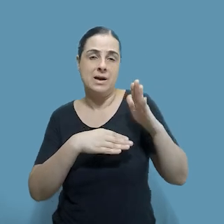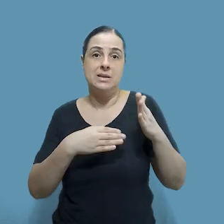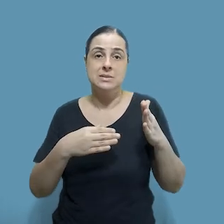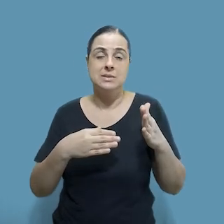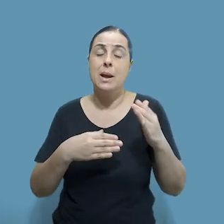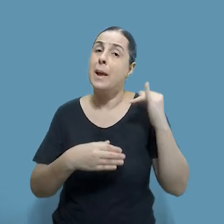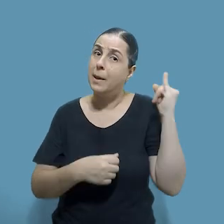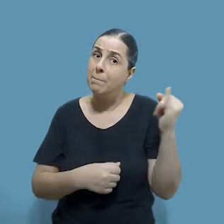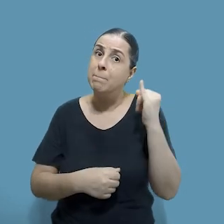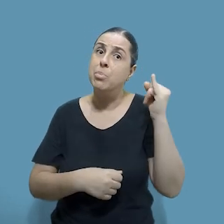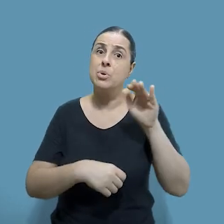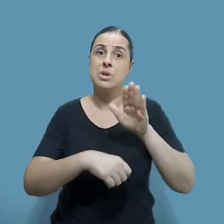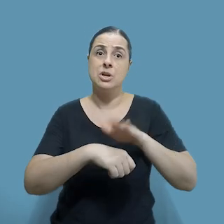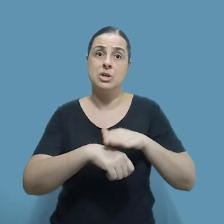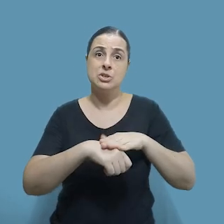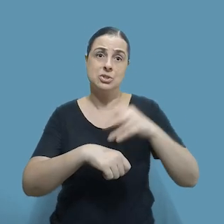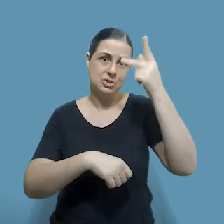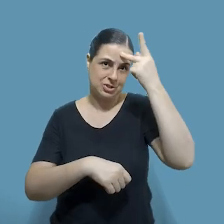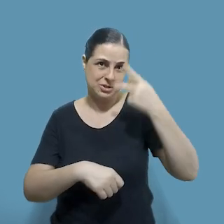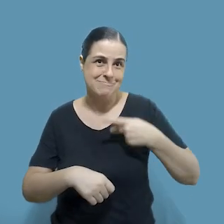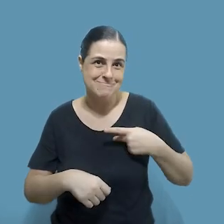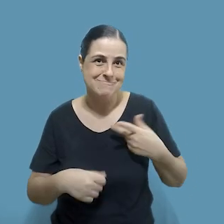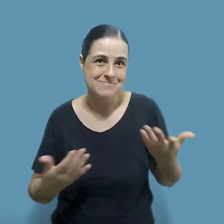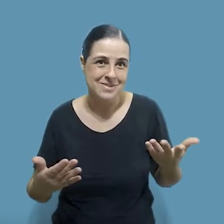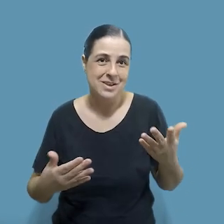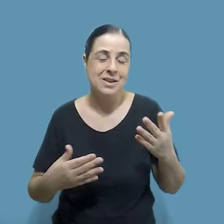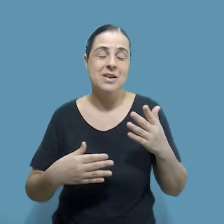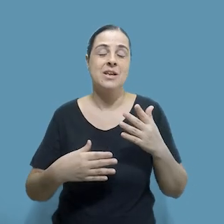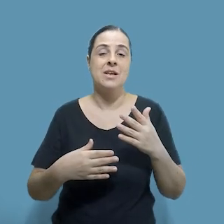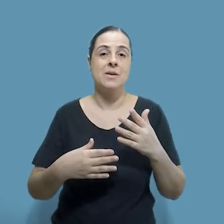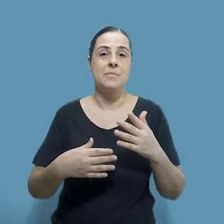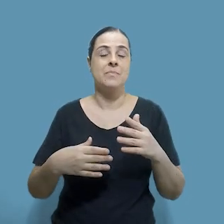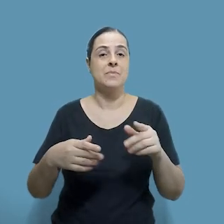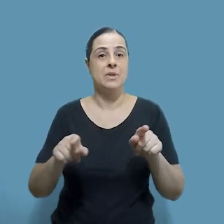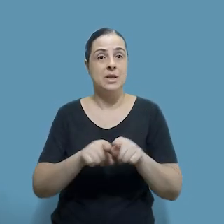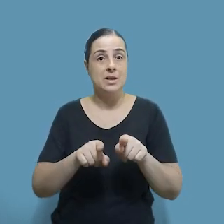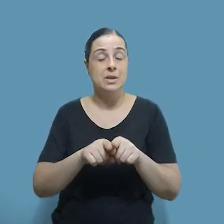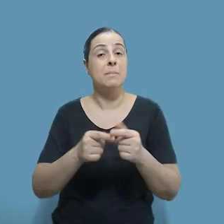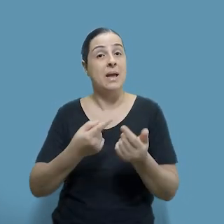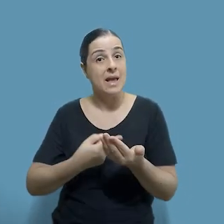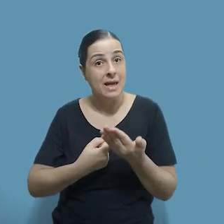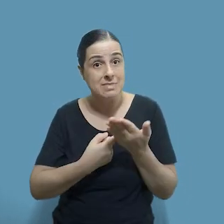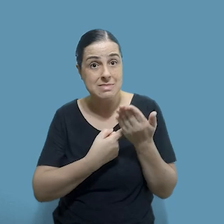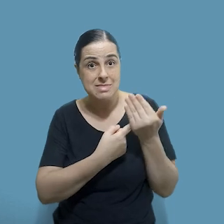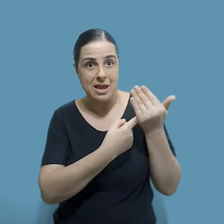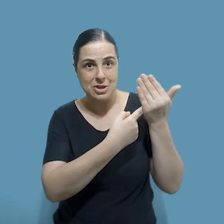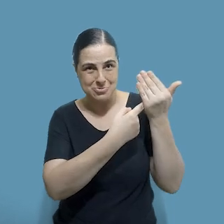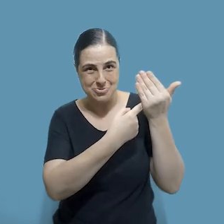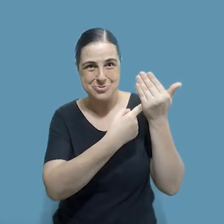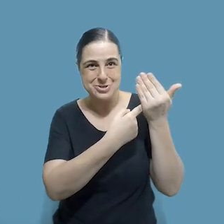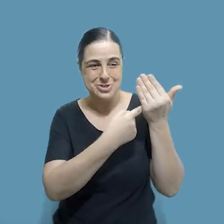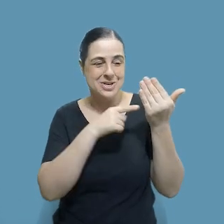das tecnologias e acessibilidade que geram esse tipo de